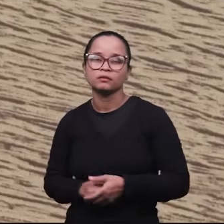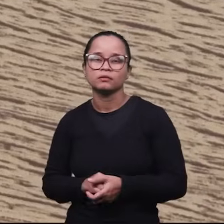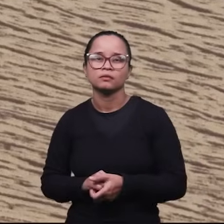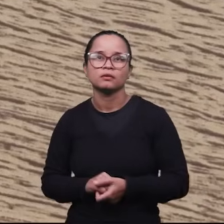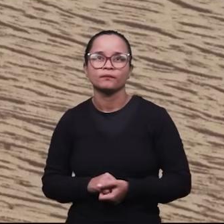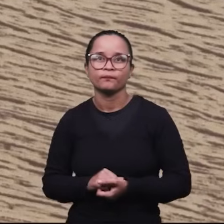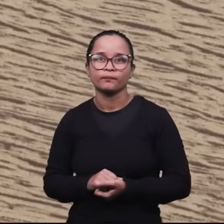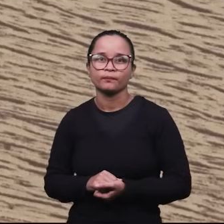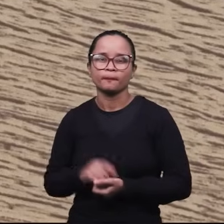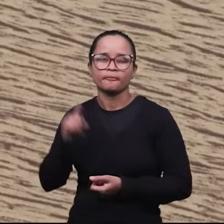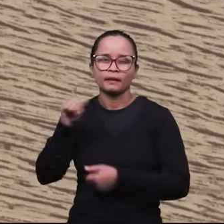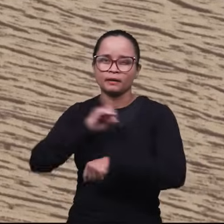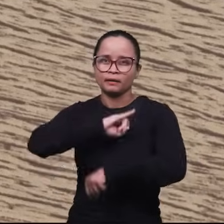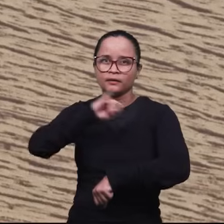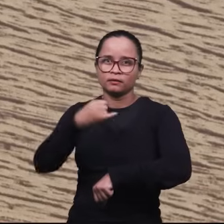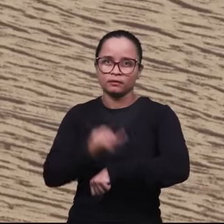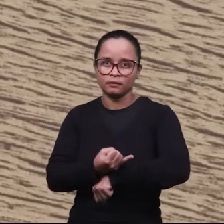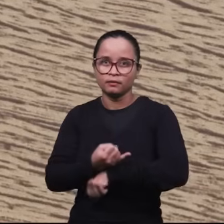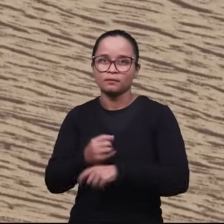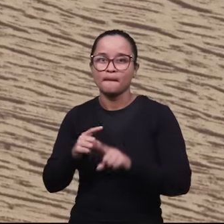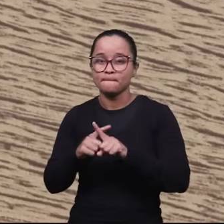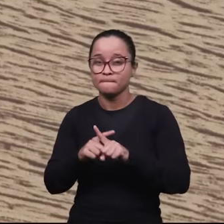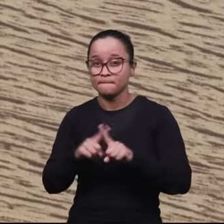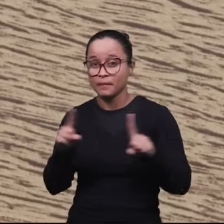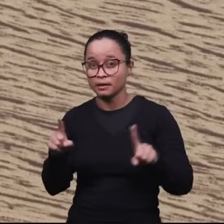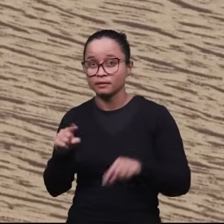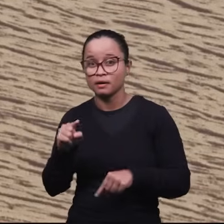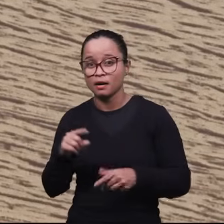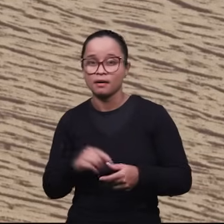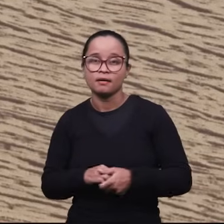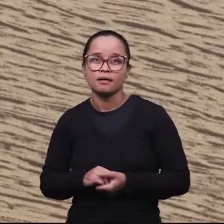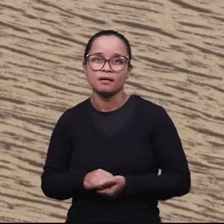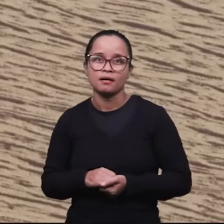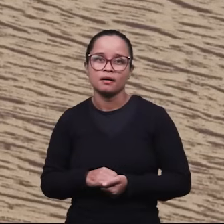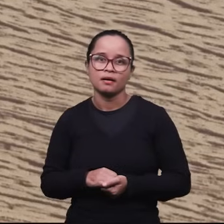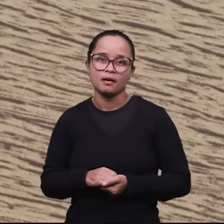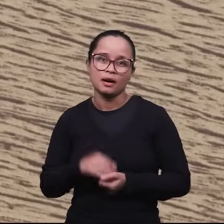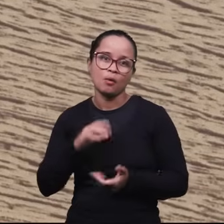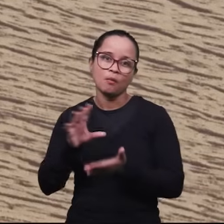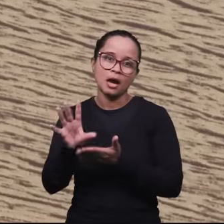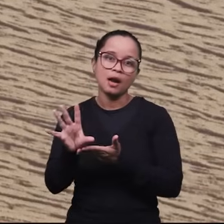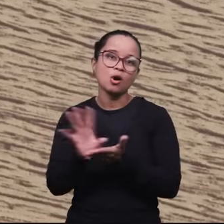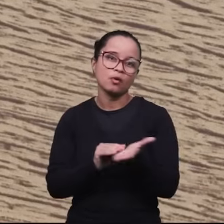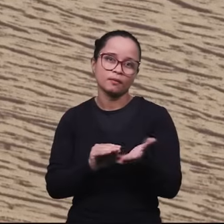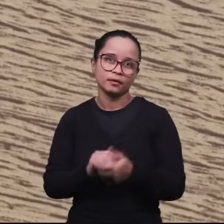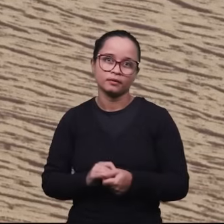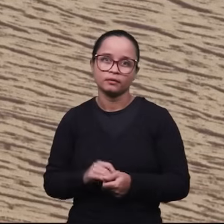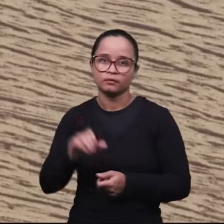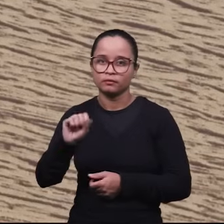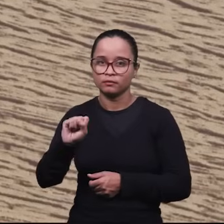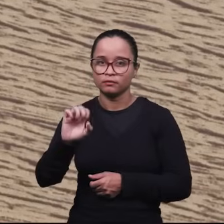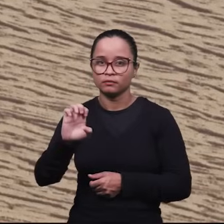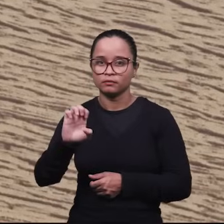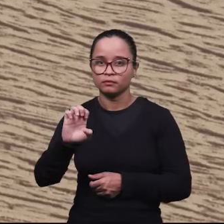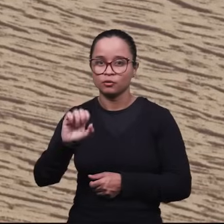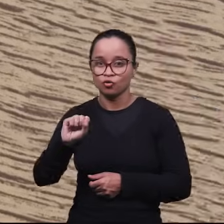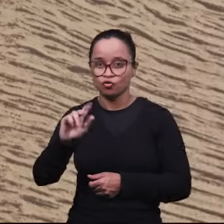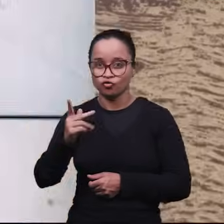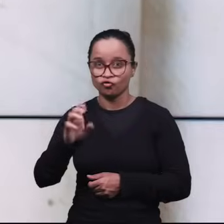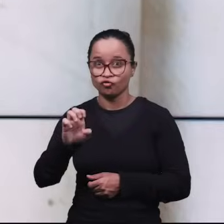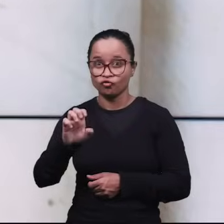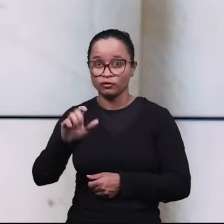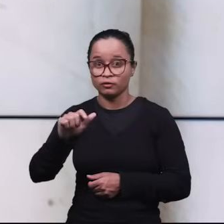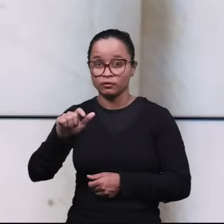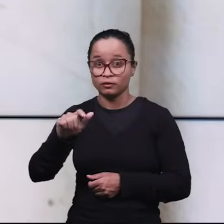lá em Jerusalém, mas ela é uma réplica. O shekel de Tiro era uma